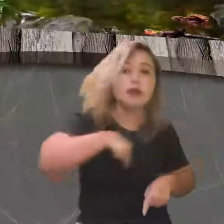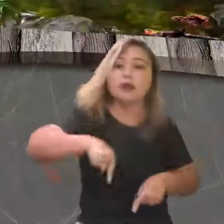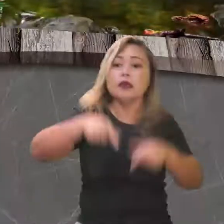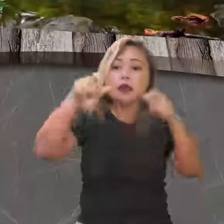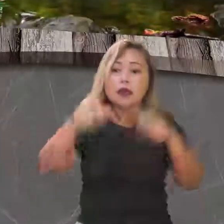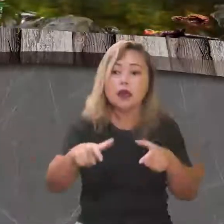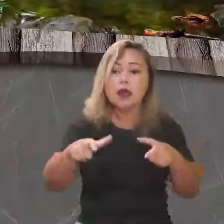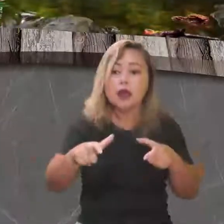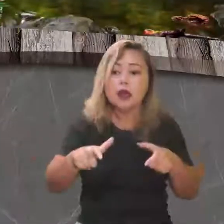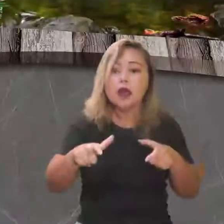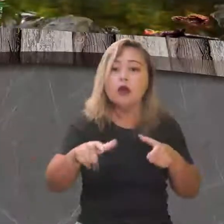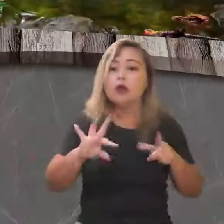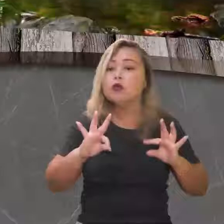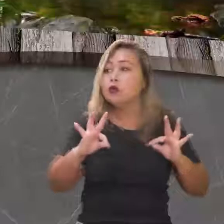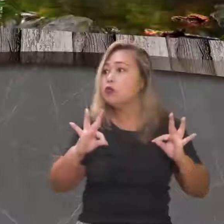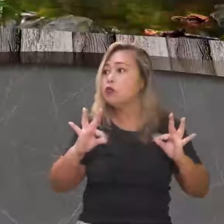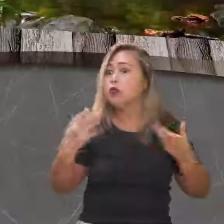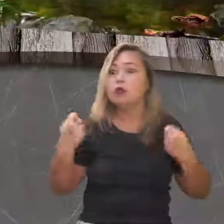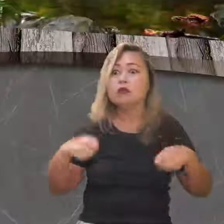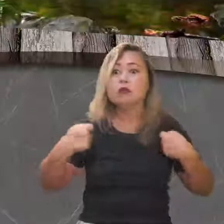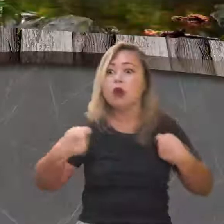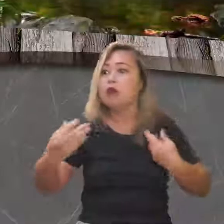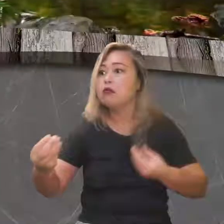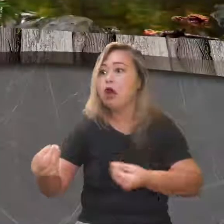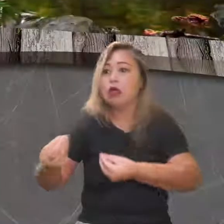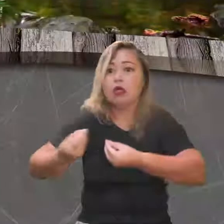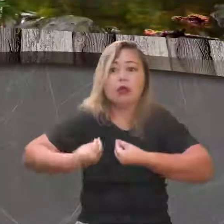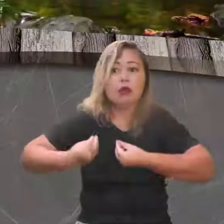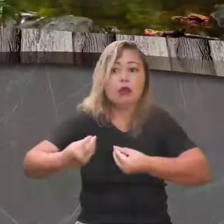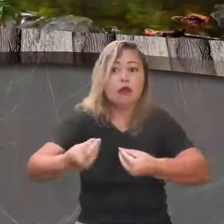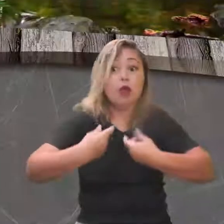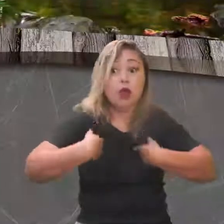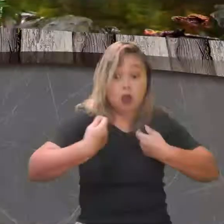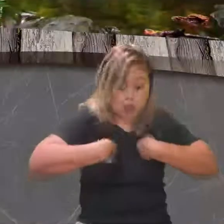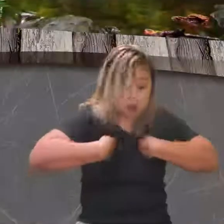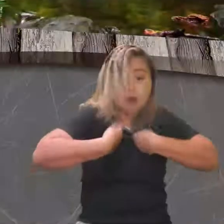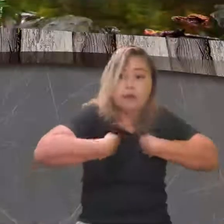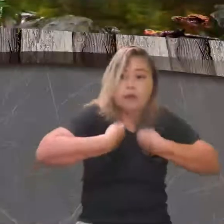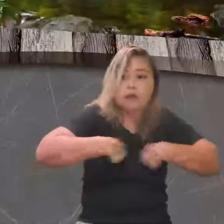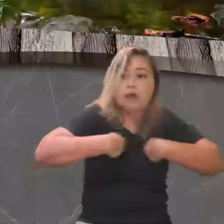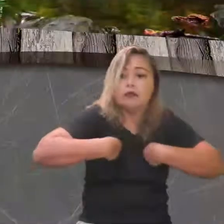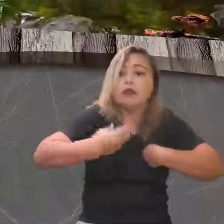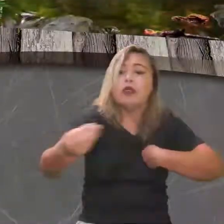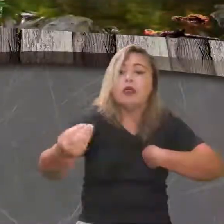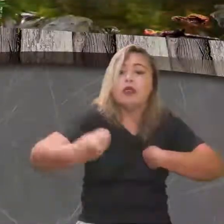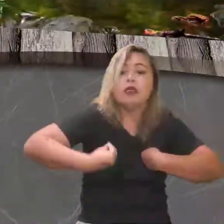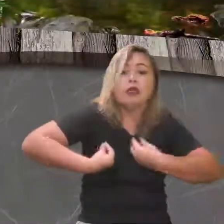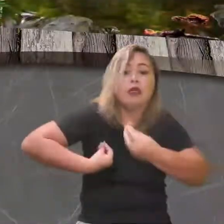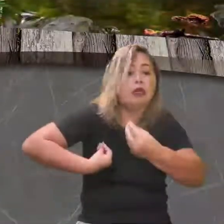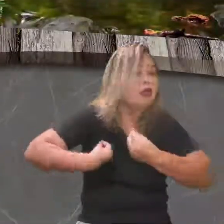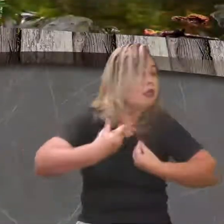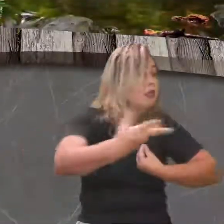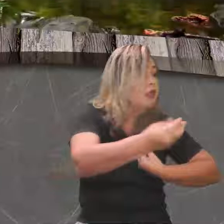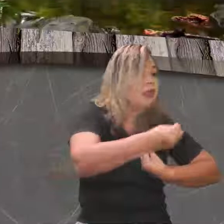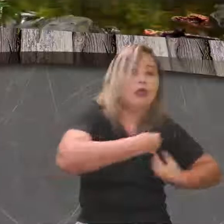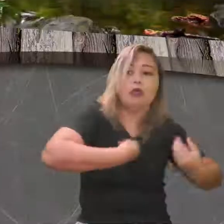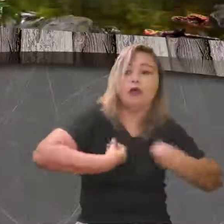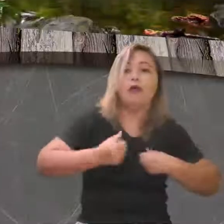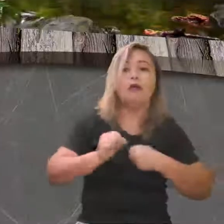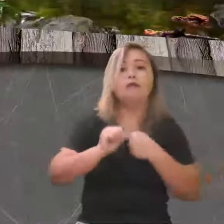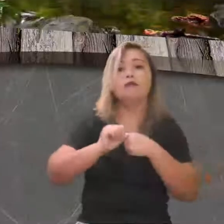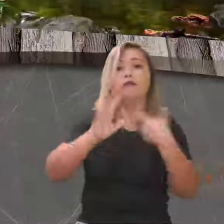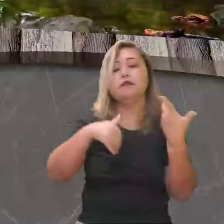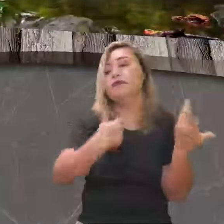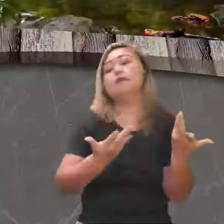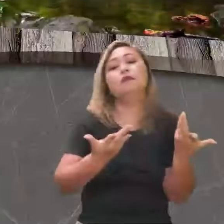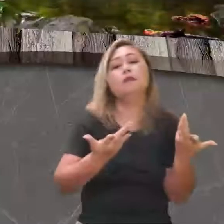inserido, todas as minhas necessidades precisam estar sendo atendidas. Galera, agora pensa nas necessidades, vamos fugir um pouco de